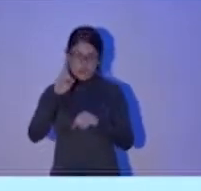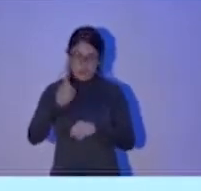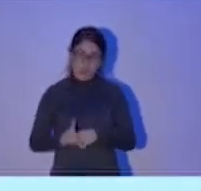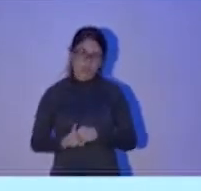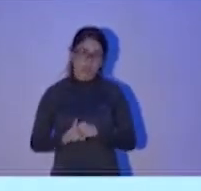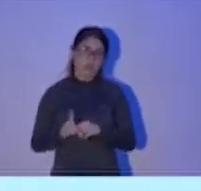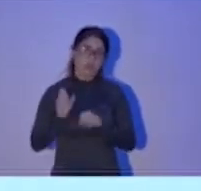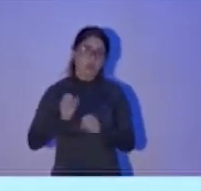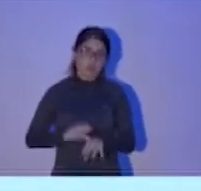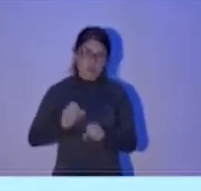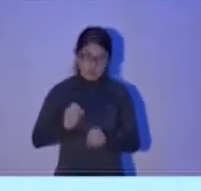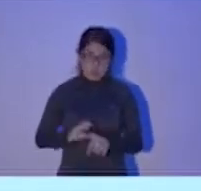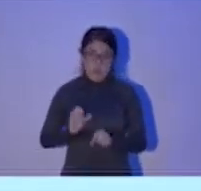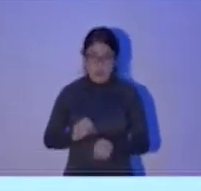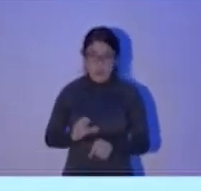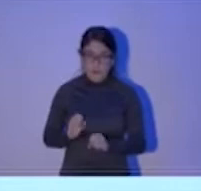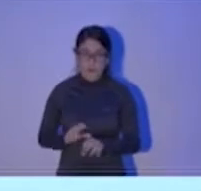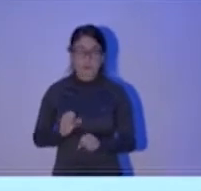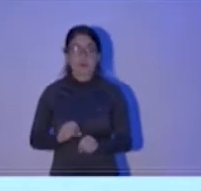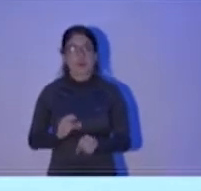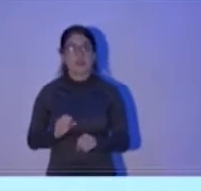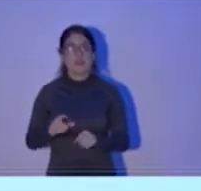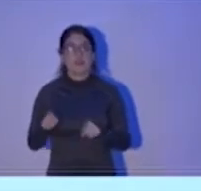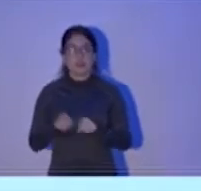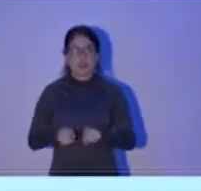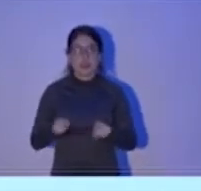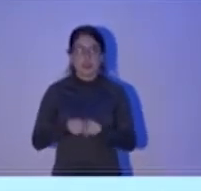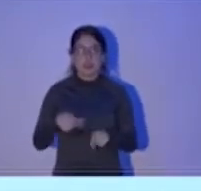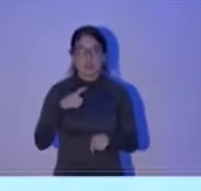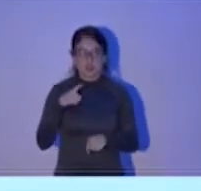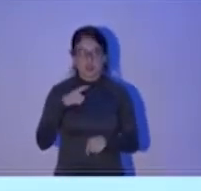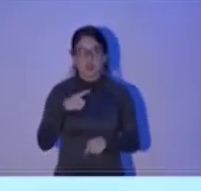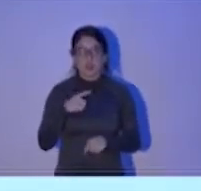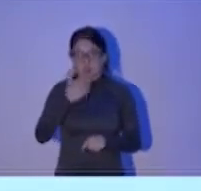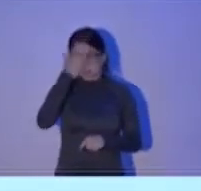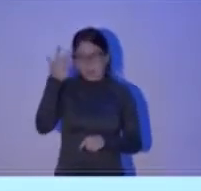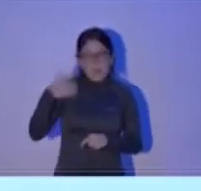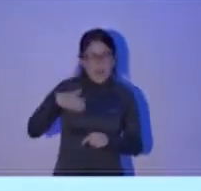lugares, aqueles mais longínquos e aquele que mais precisa.